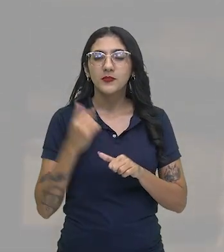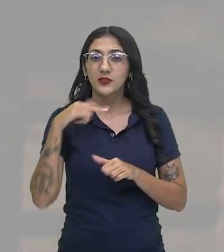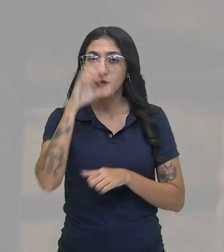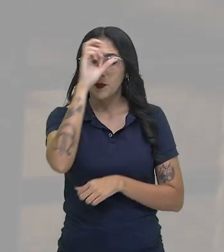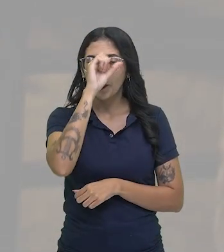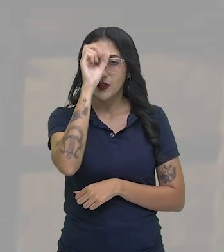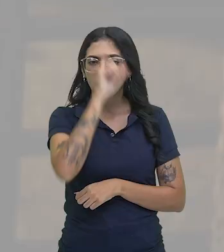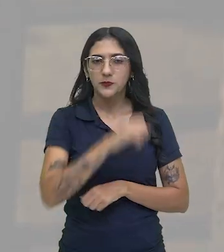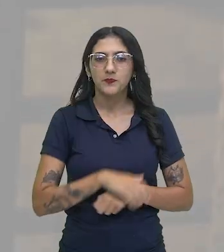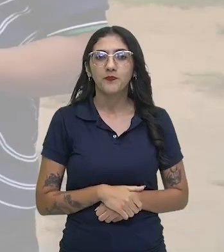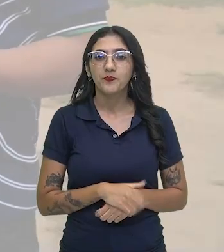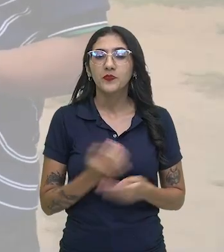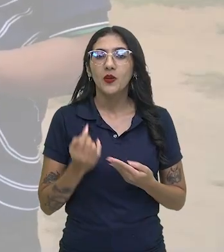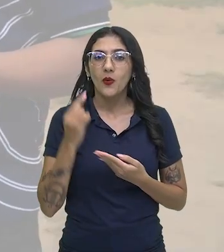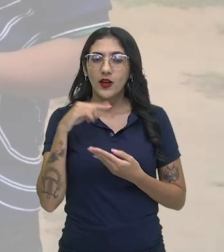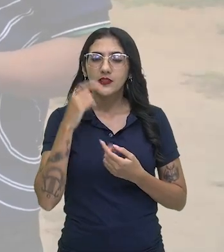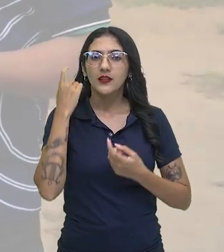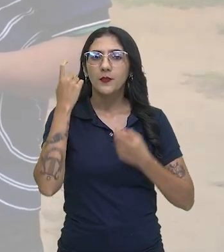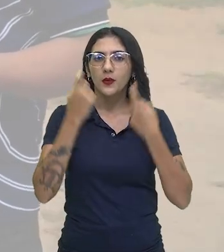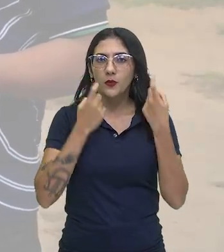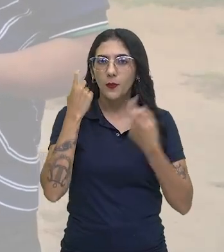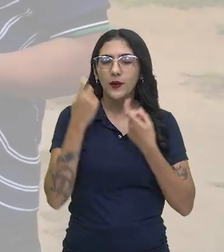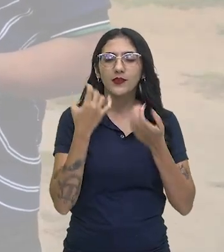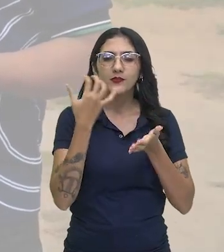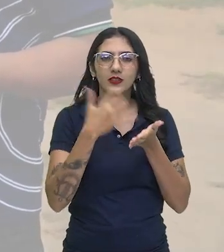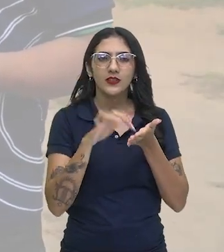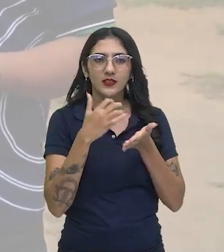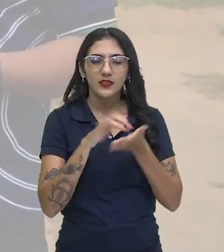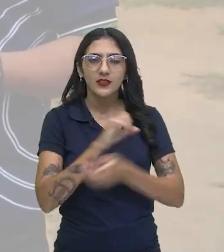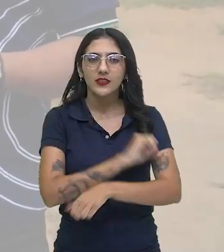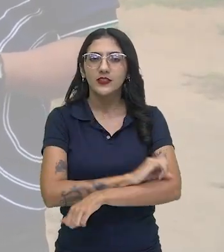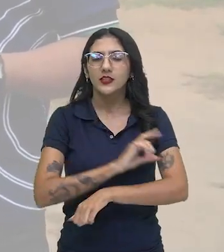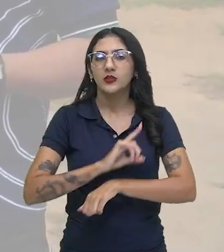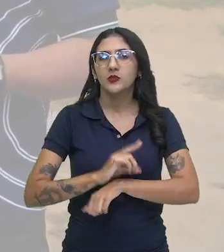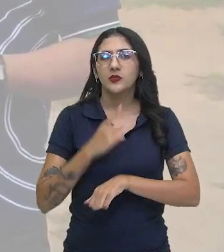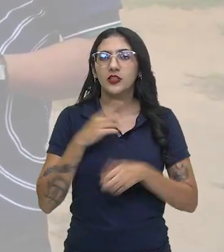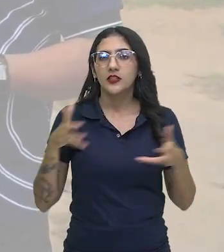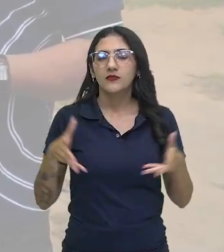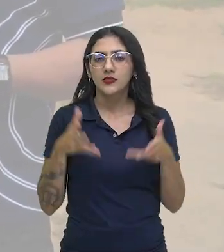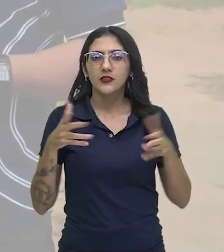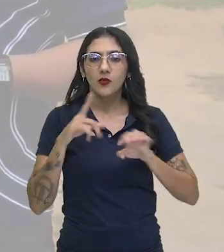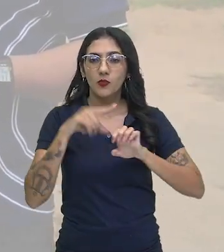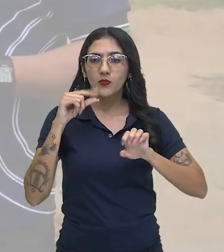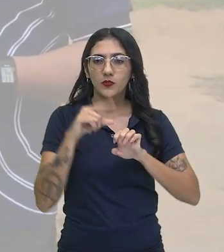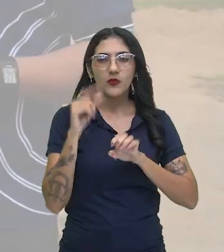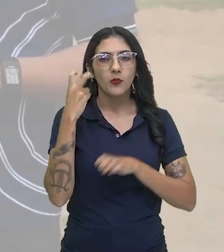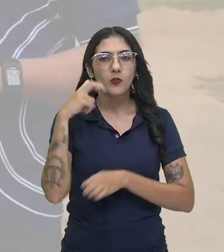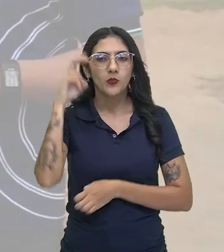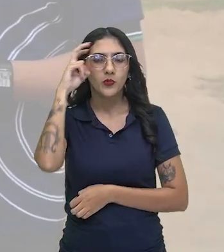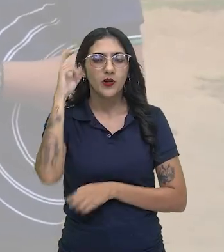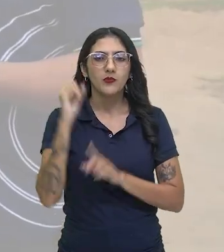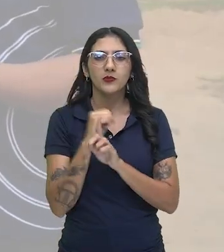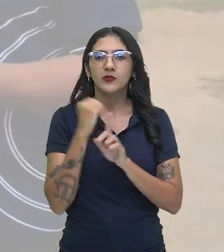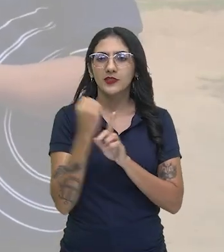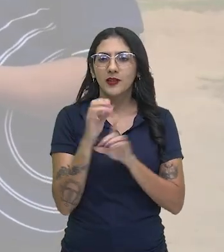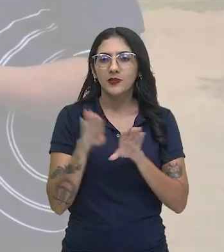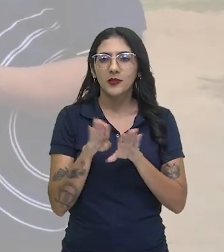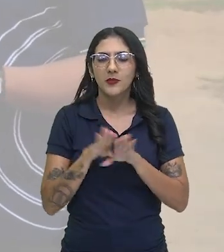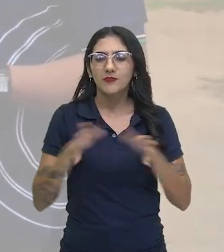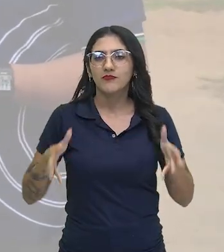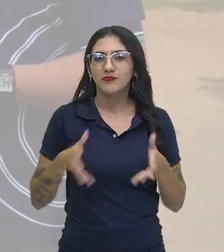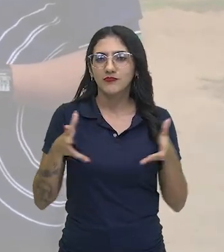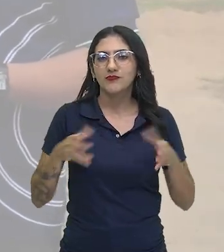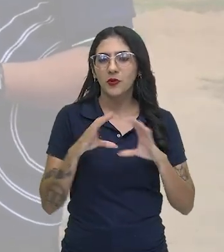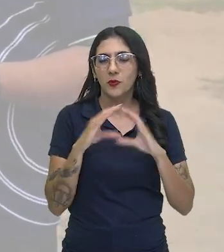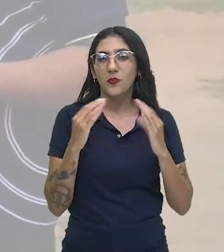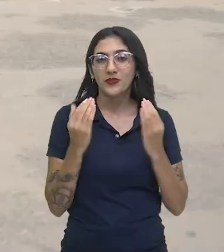essa a preocupação da Secretaria de Educação do Amazonas, trazer empreendedorismo cultural e social em benefício da comunidade. Isso